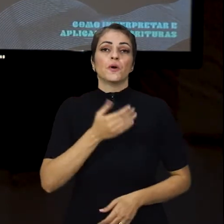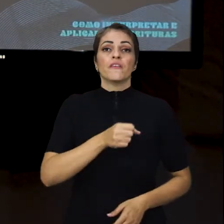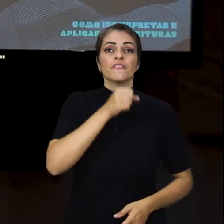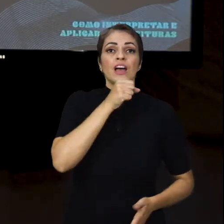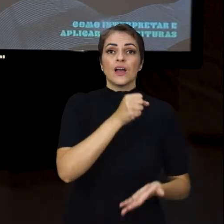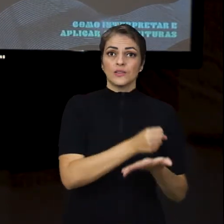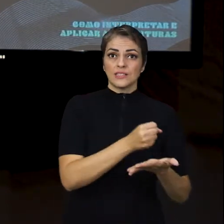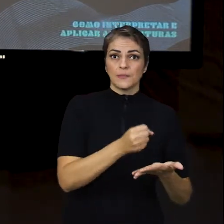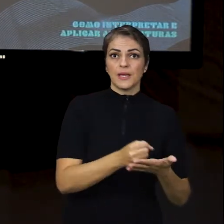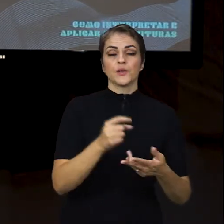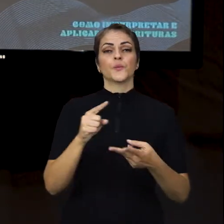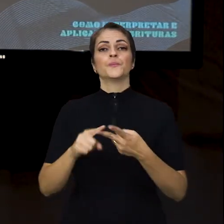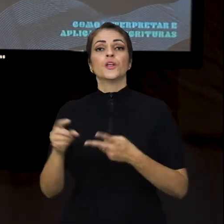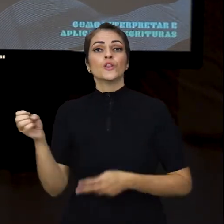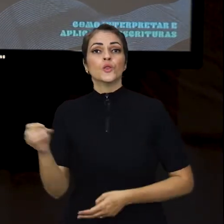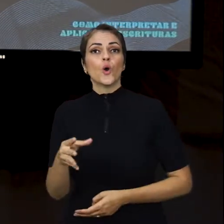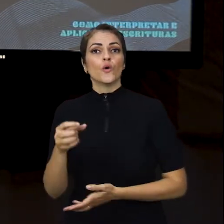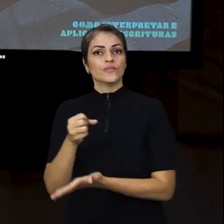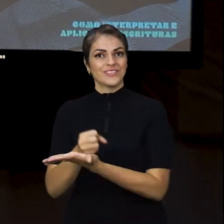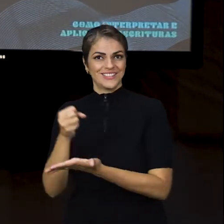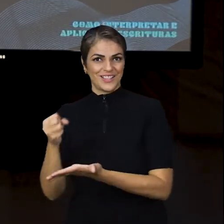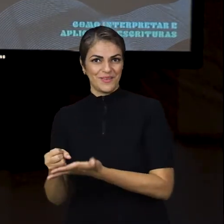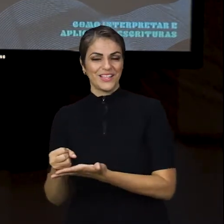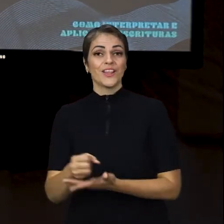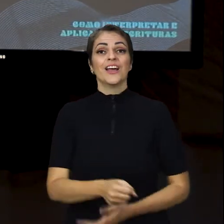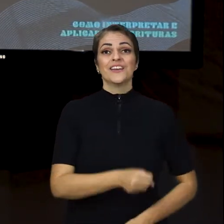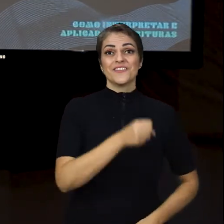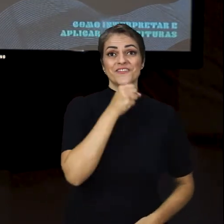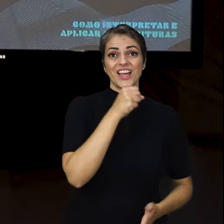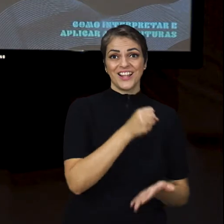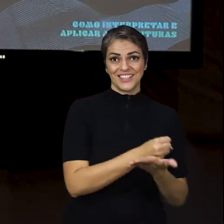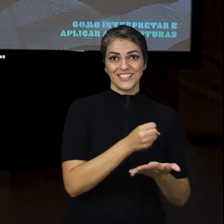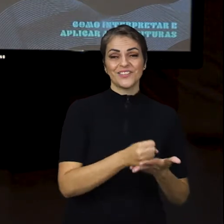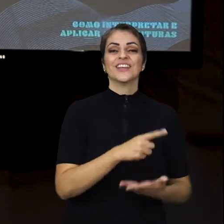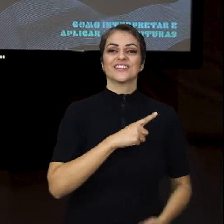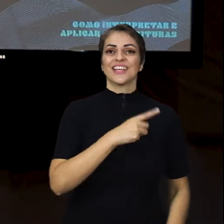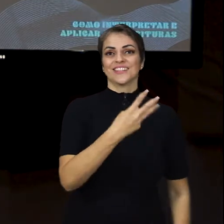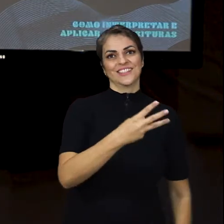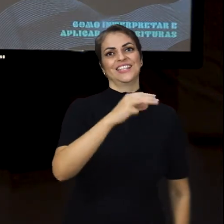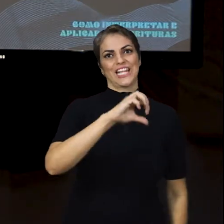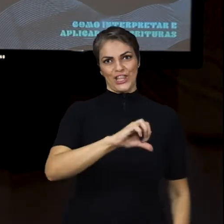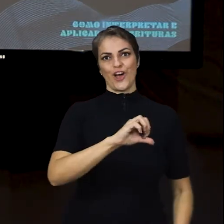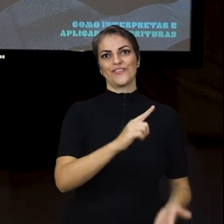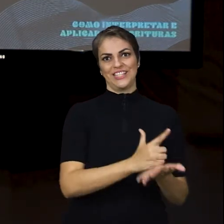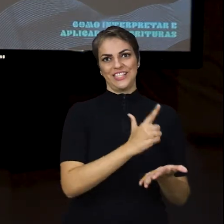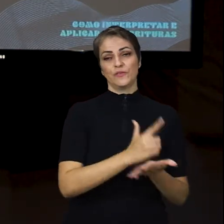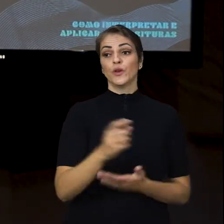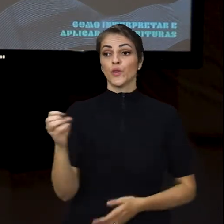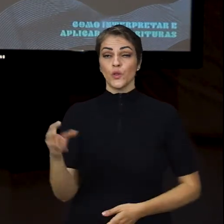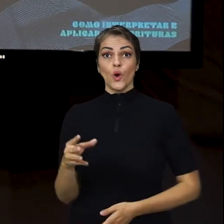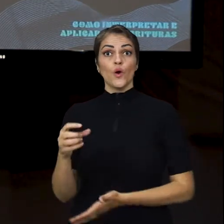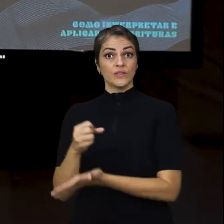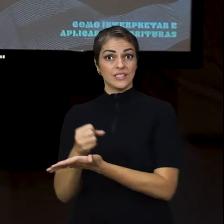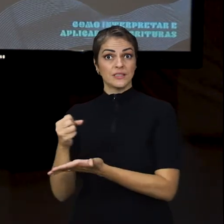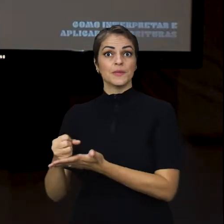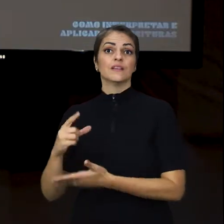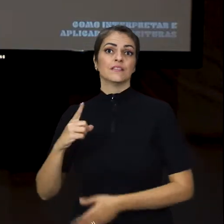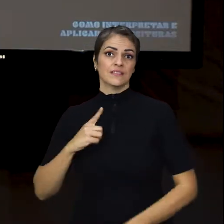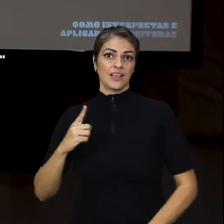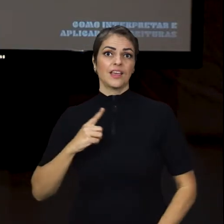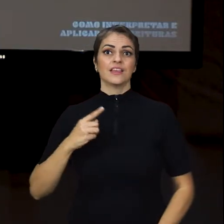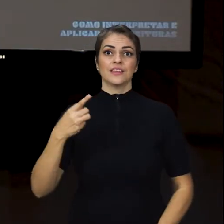e Novo Testamento. No Velho ou no Antigo Testamento nós temos 39 livros e no Novo Testamento nós